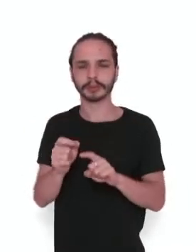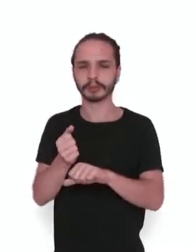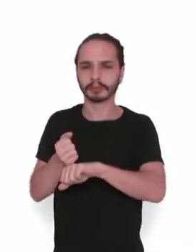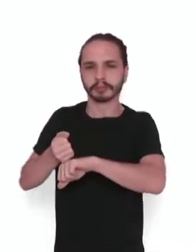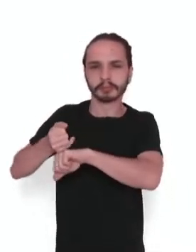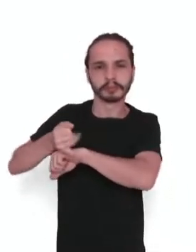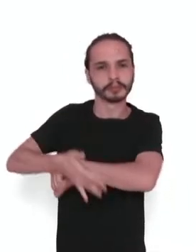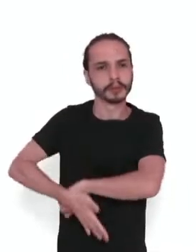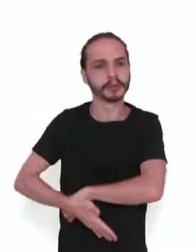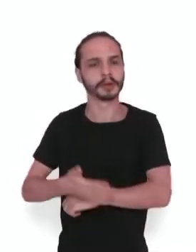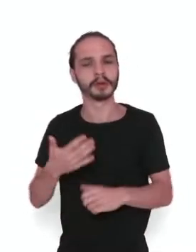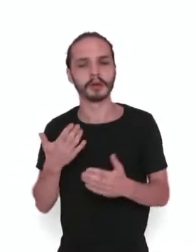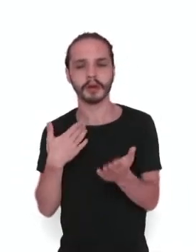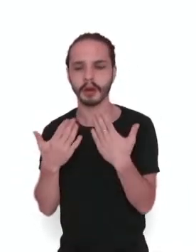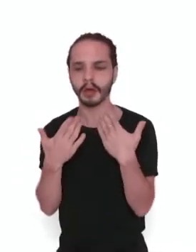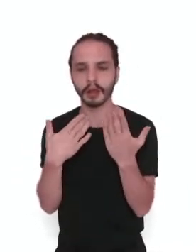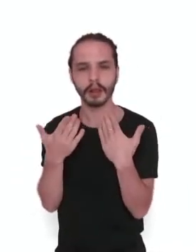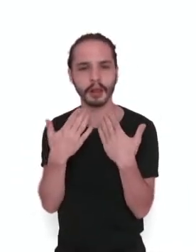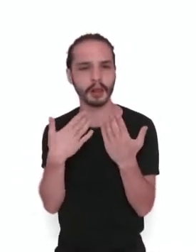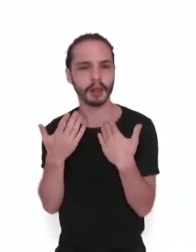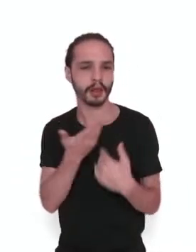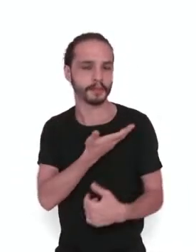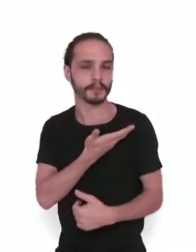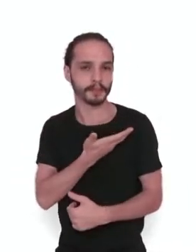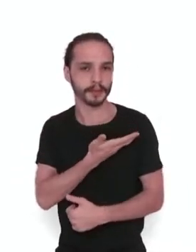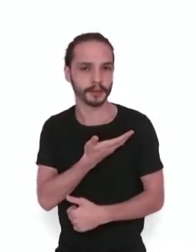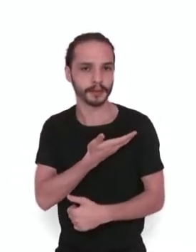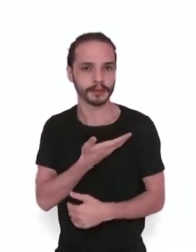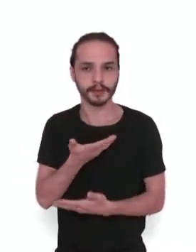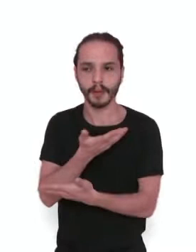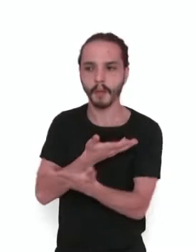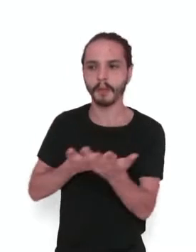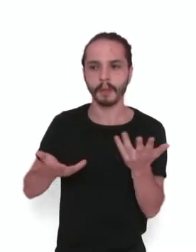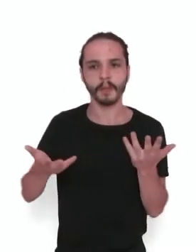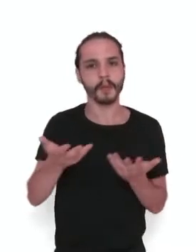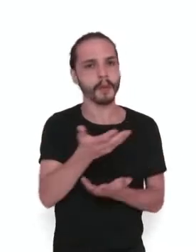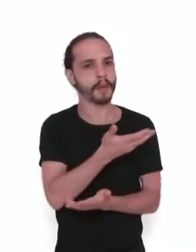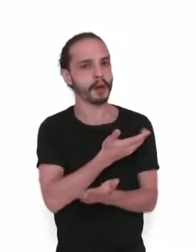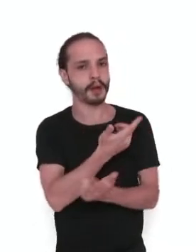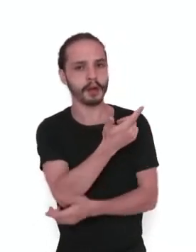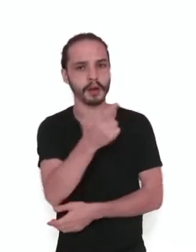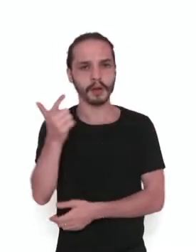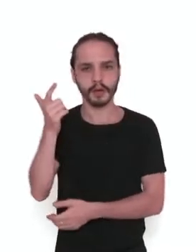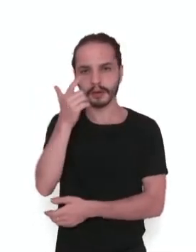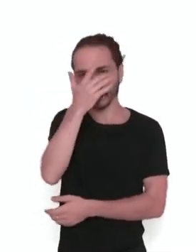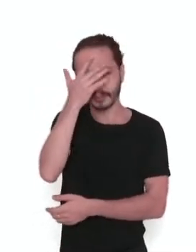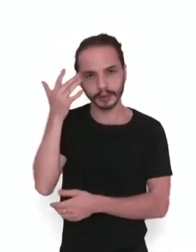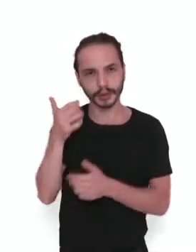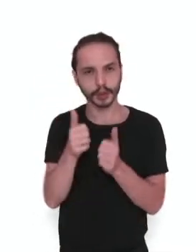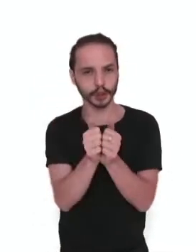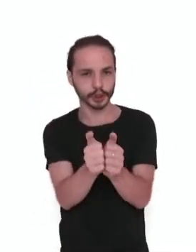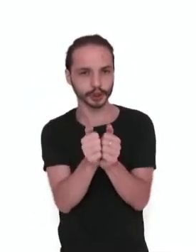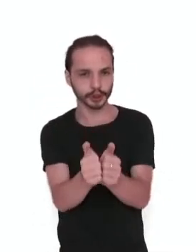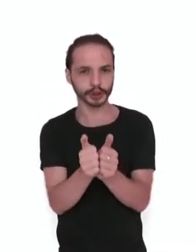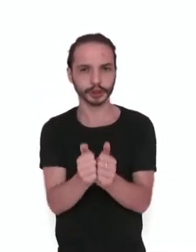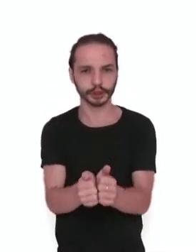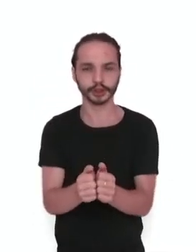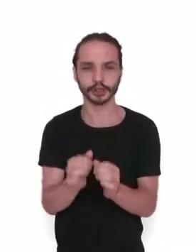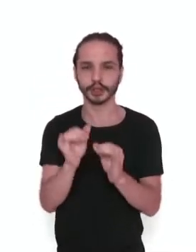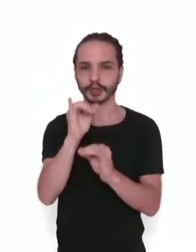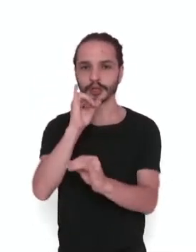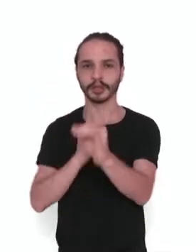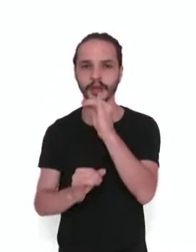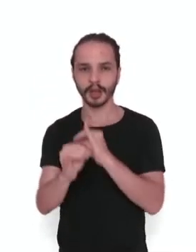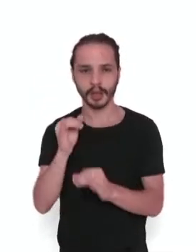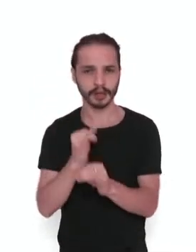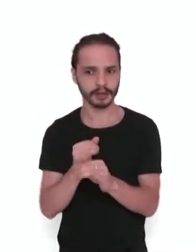com amigos de sua rede de relacionamento, interagindo com outros usuários de jogos online. Acha a realidade virtual muito